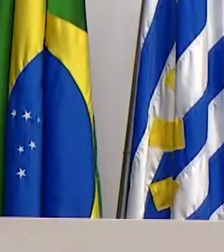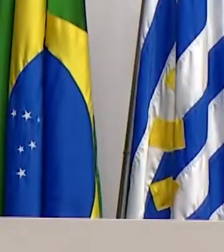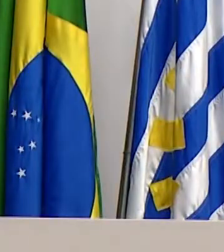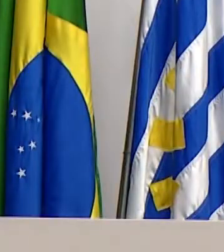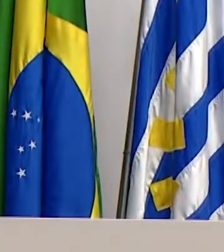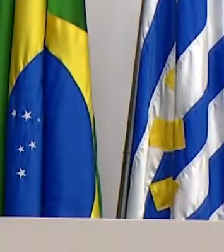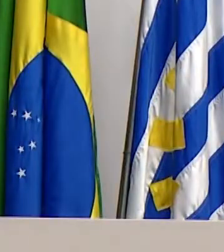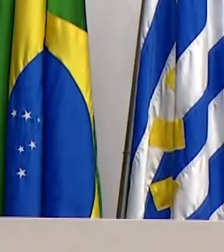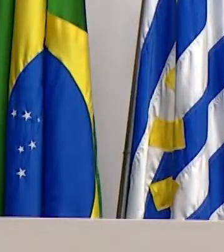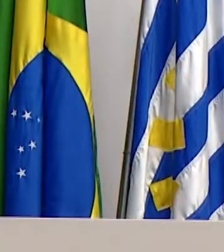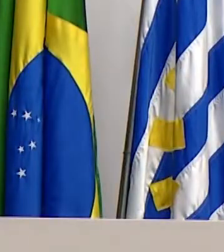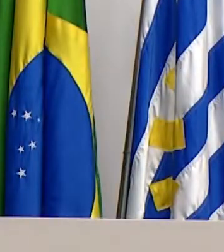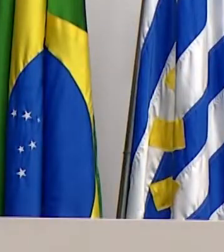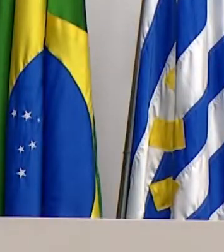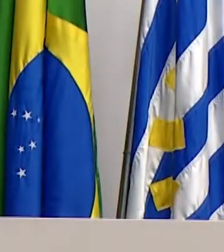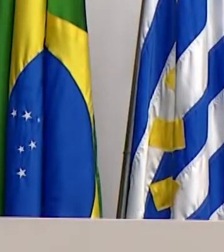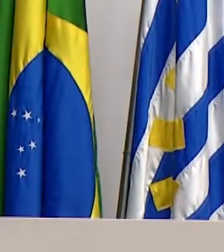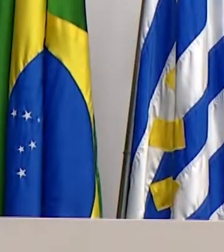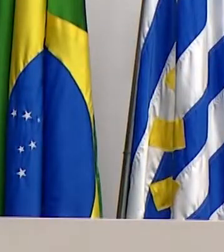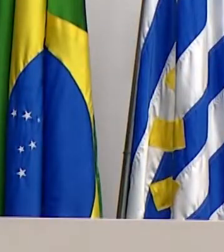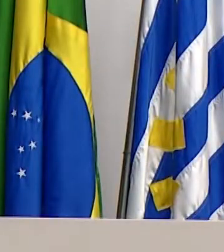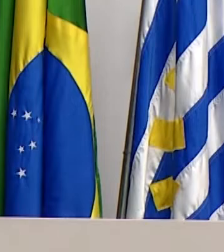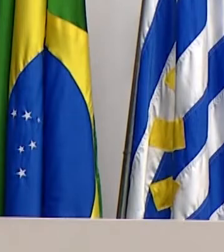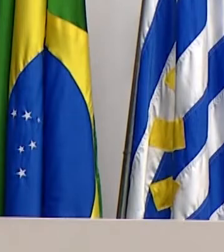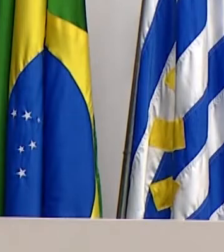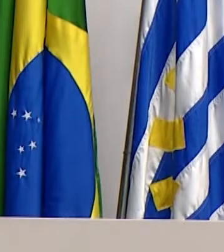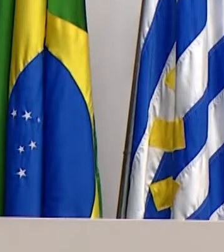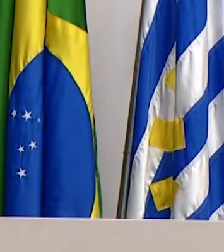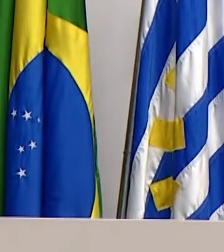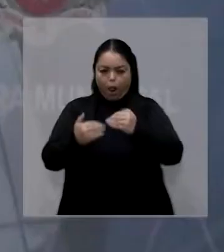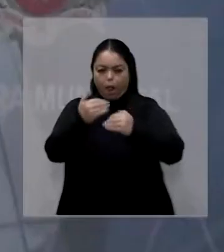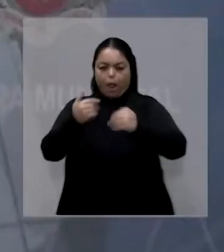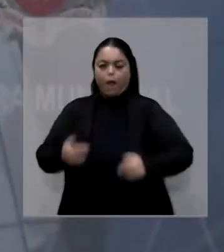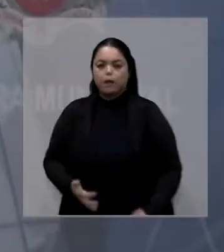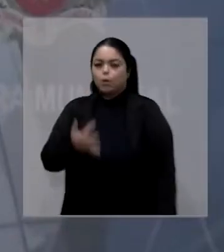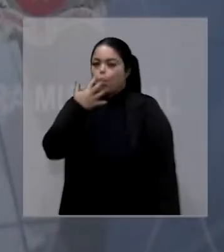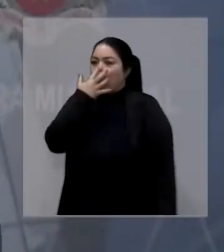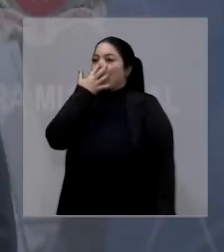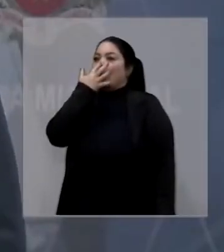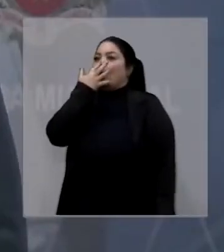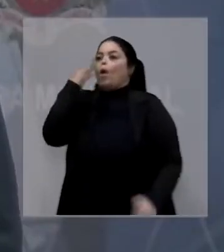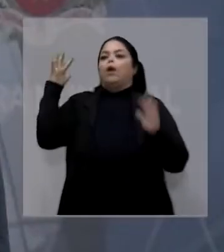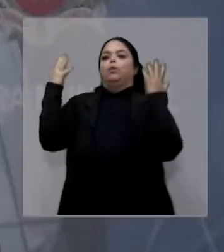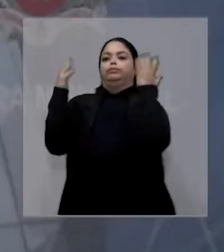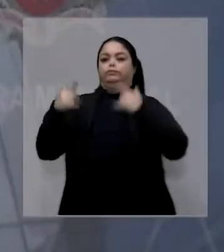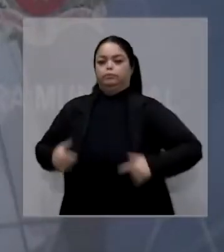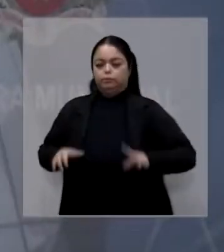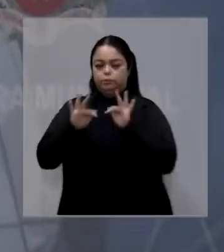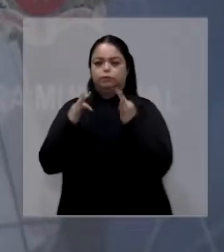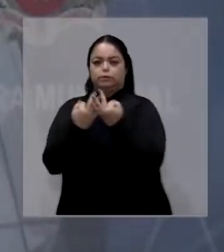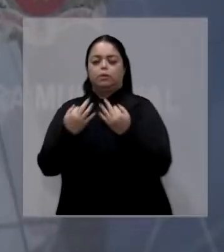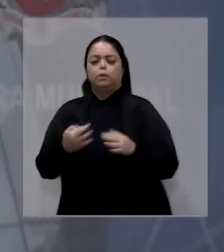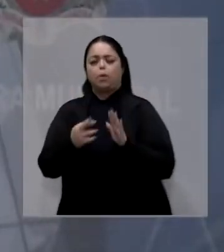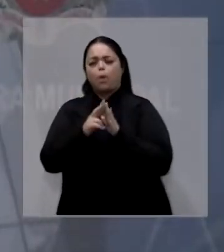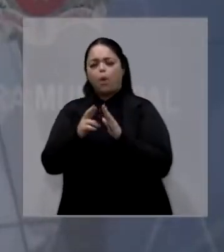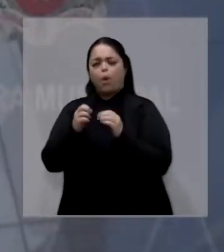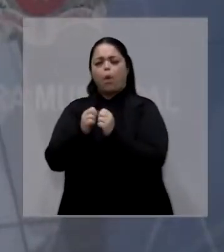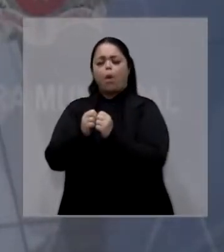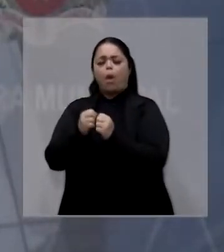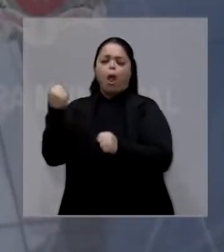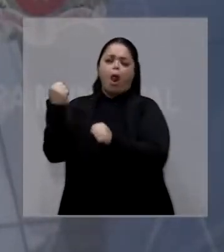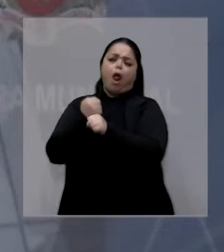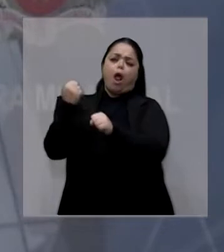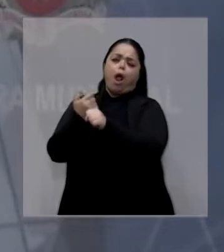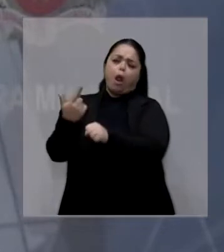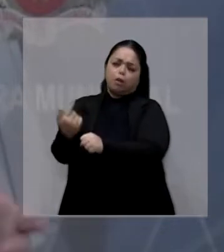retratados pelo presidente do grupo Farmaconde, Mário Muniz. A gente é uma família. Isso acho que é reflexo de como foi construída